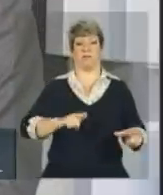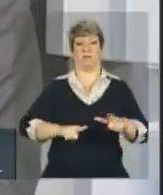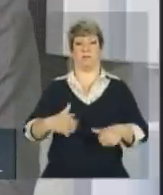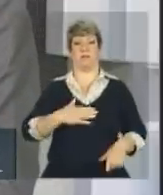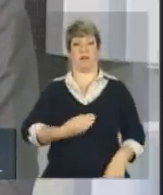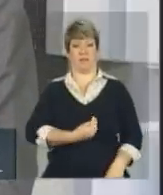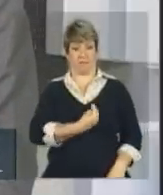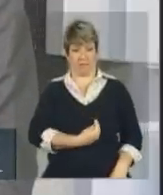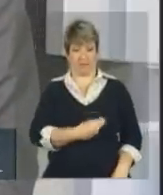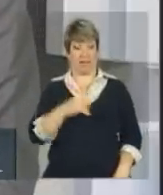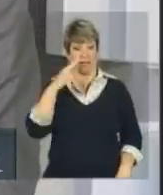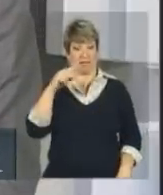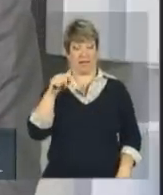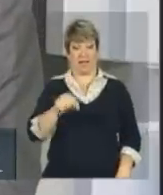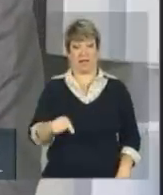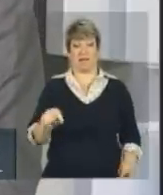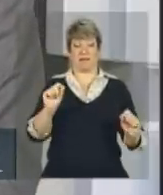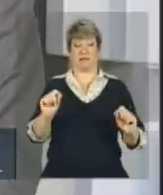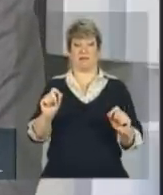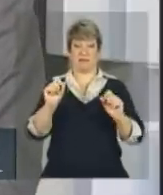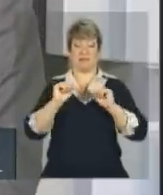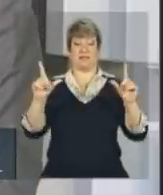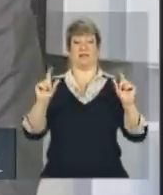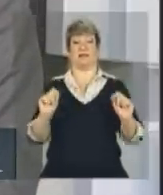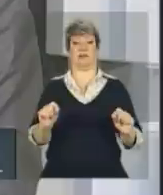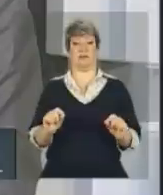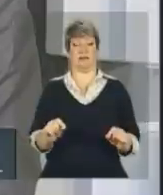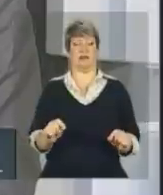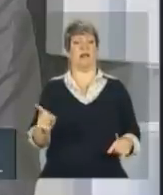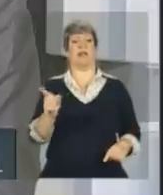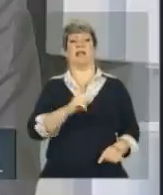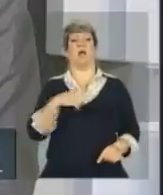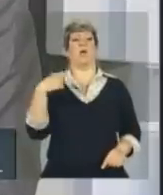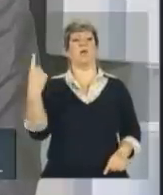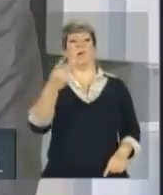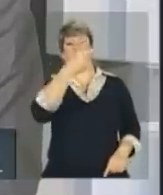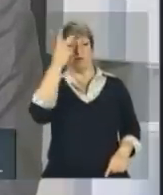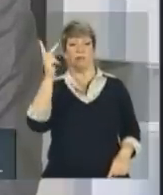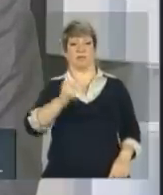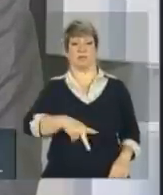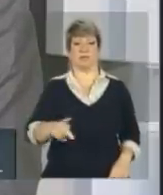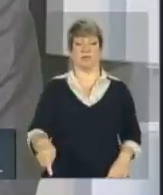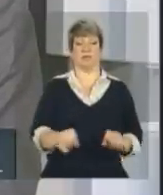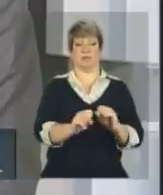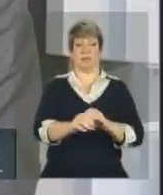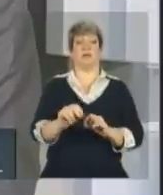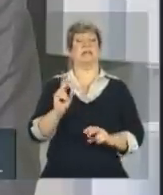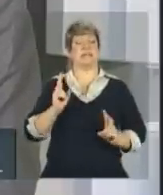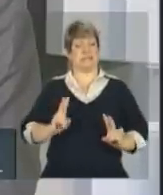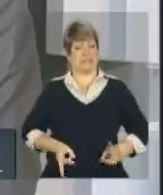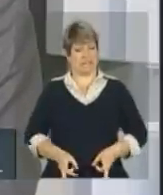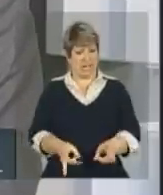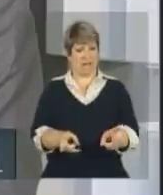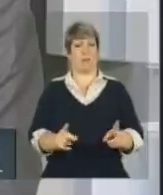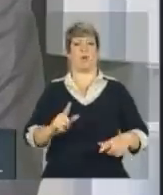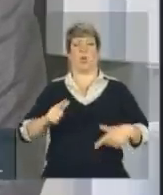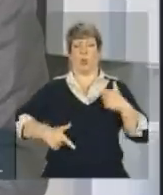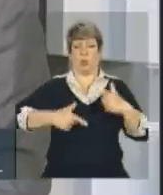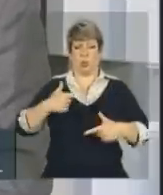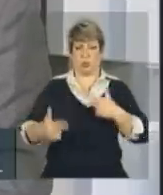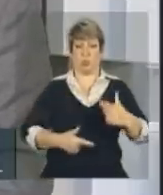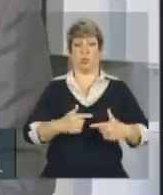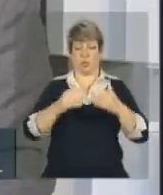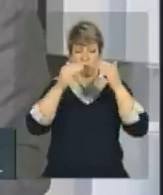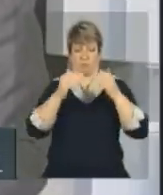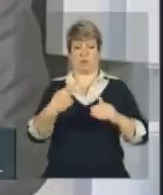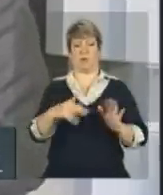verificar esse despertar, né? Não dos educadores, que sempre valorizaram a sua profissão, mas